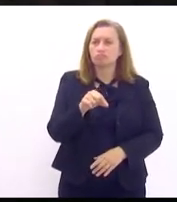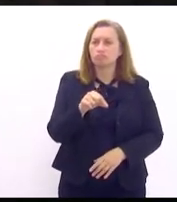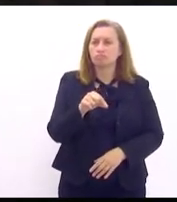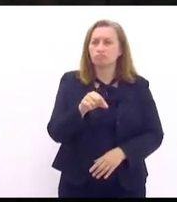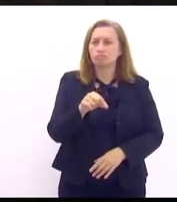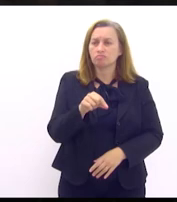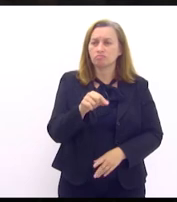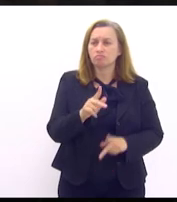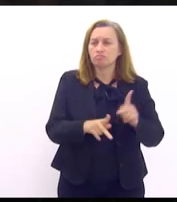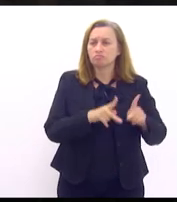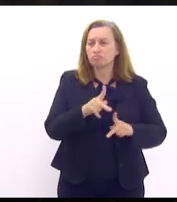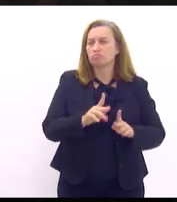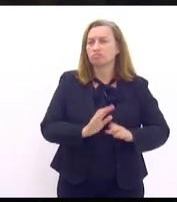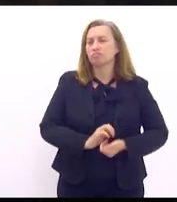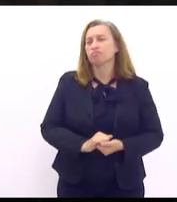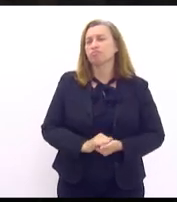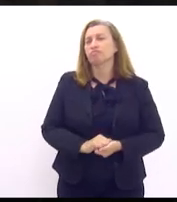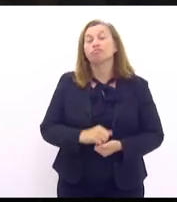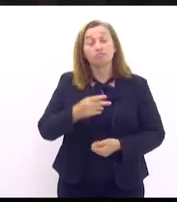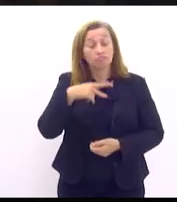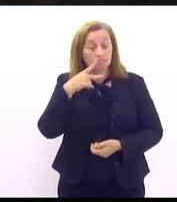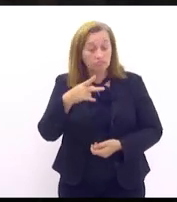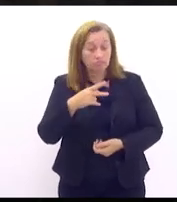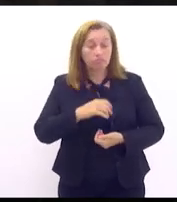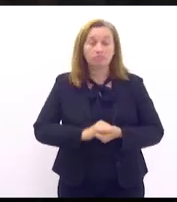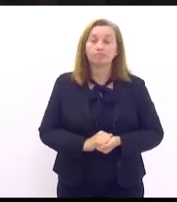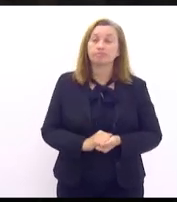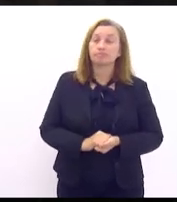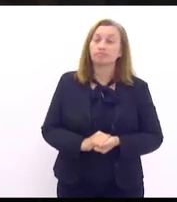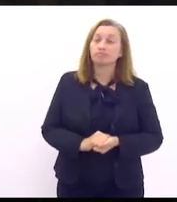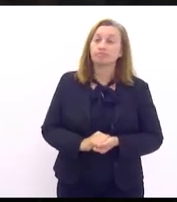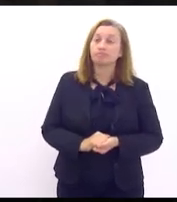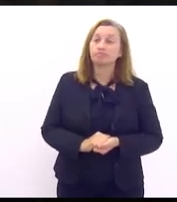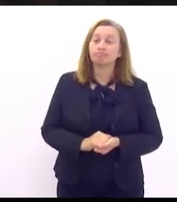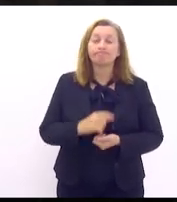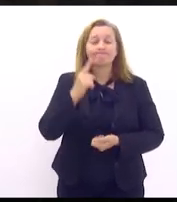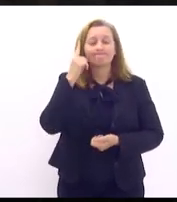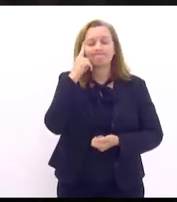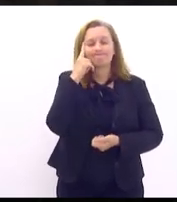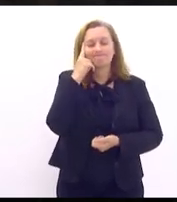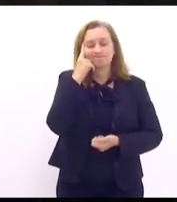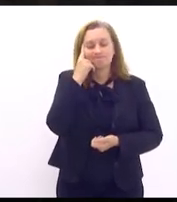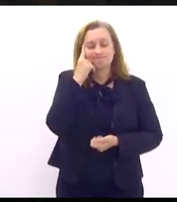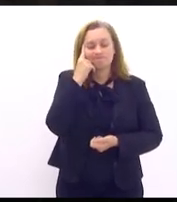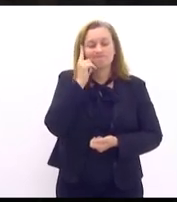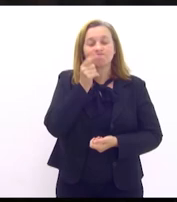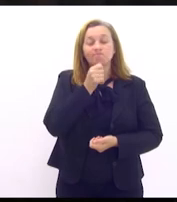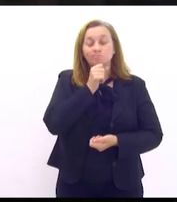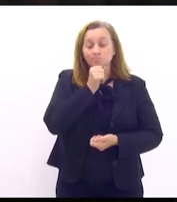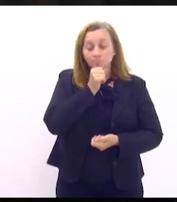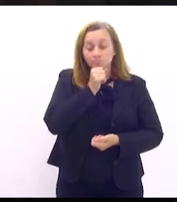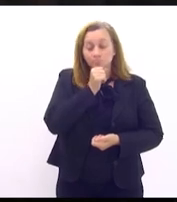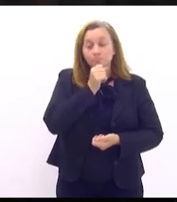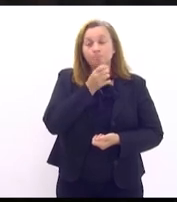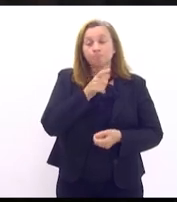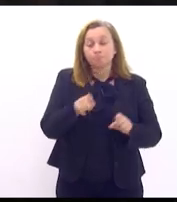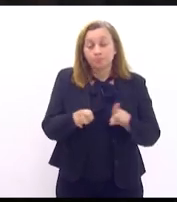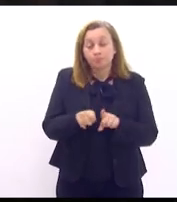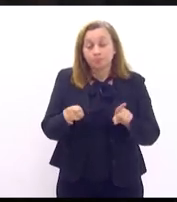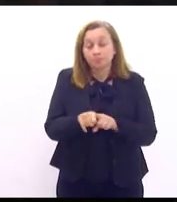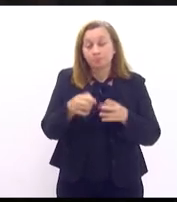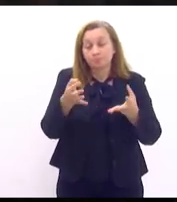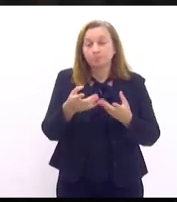para a população. Digo isso para que a gente faça essa reflexão. Mas eu queria também